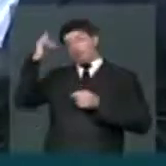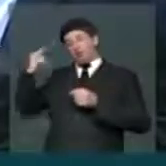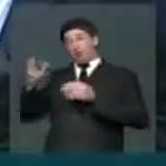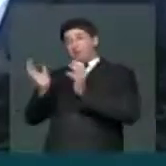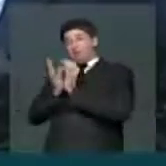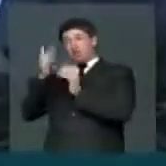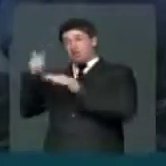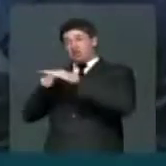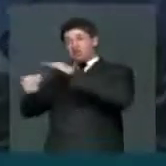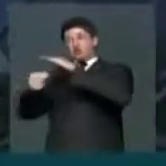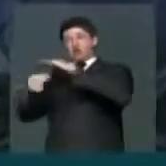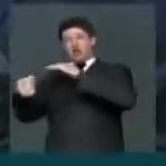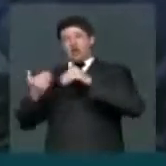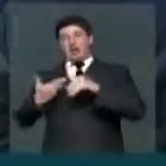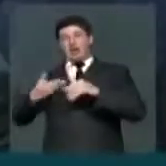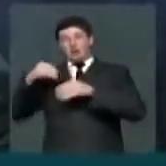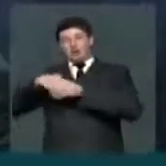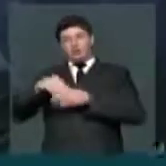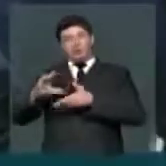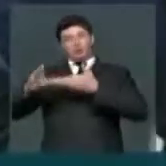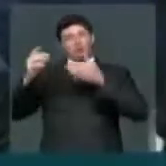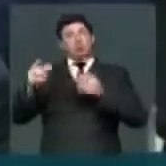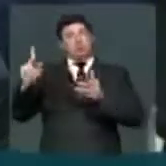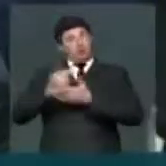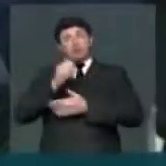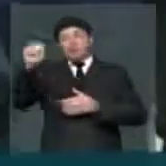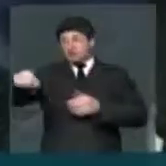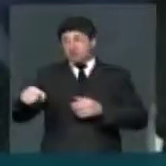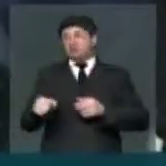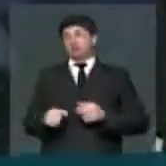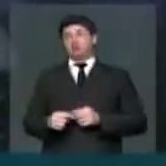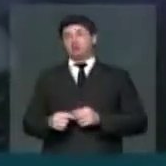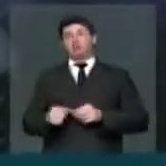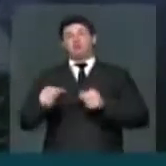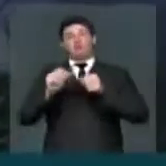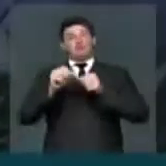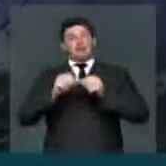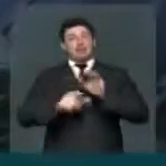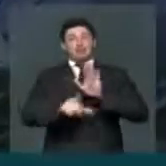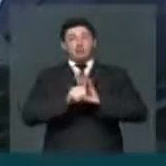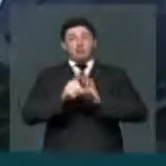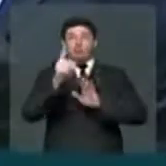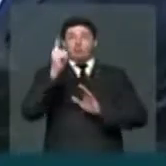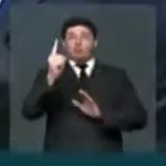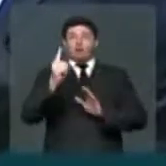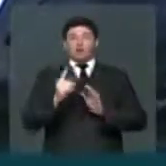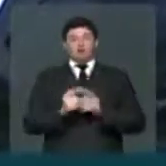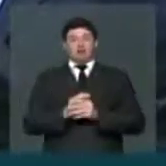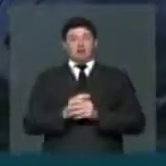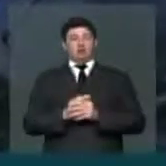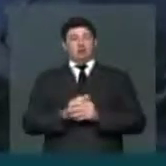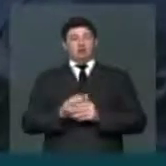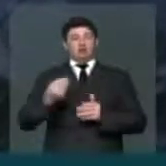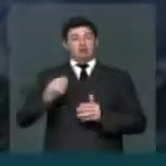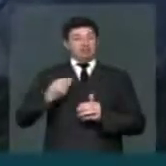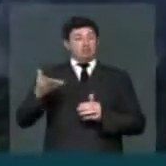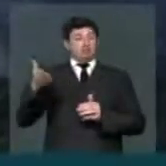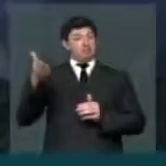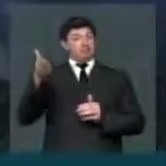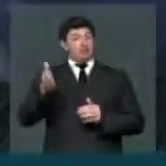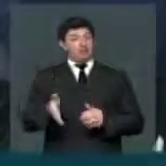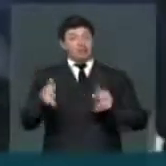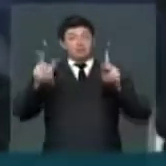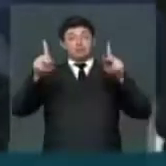que acontece muitas vezes, sem dúvida, para fazer uma lei da